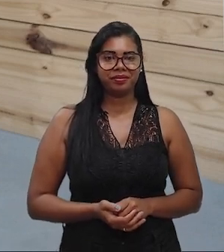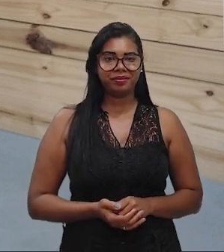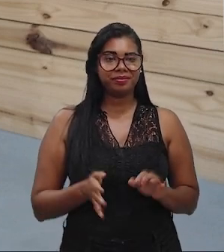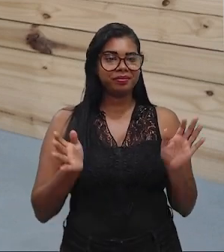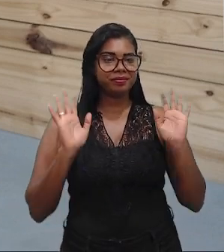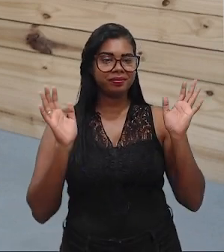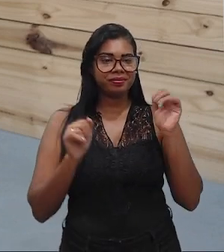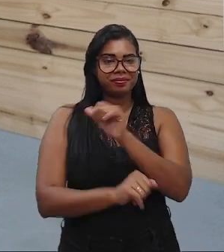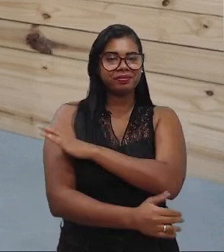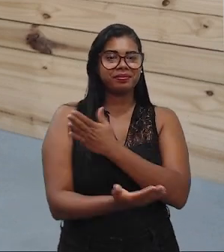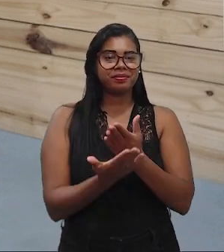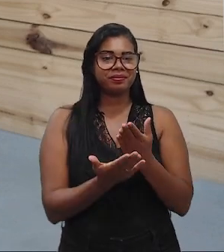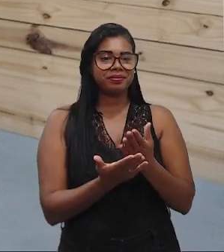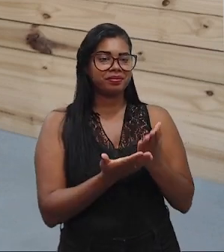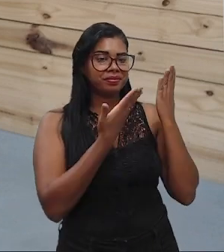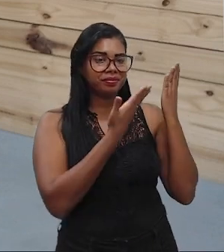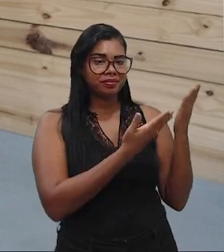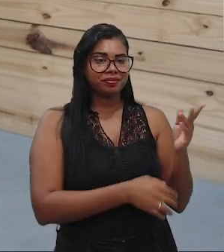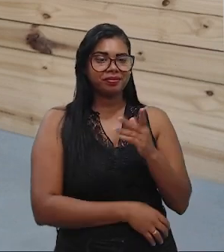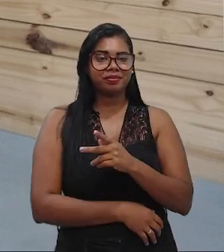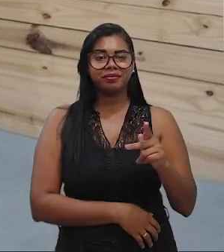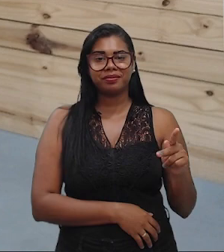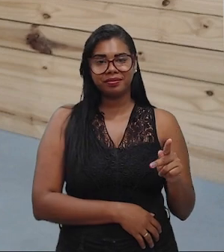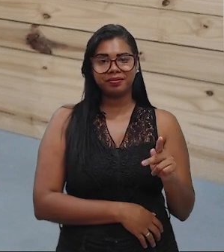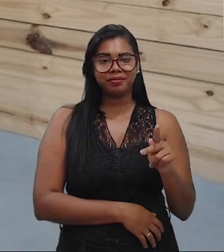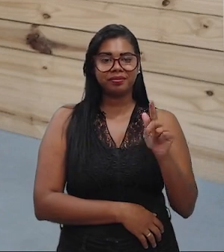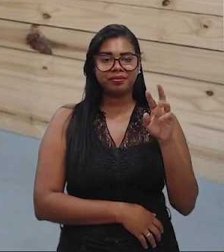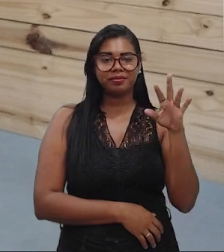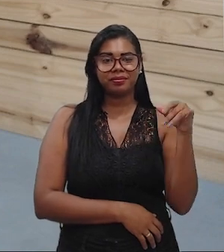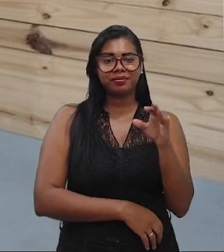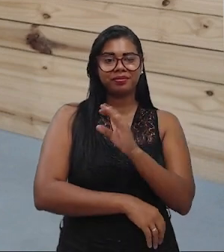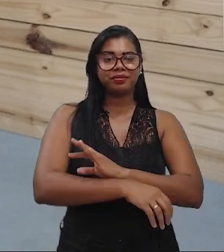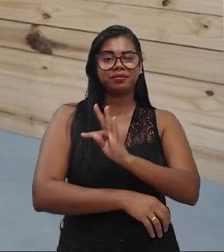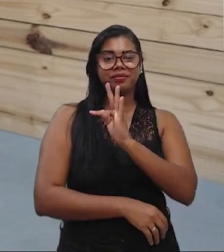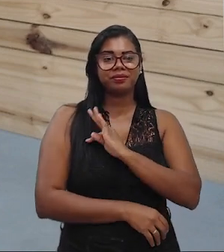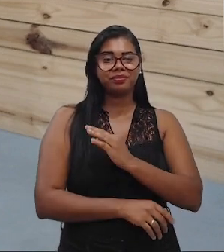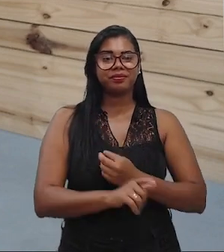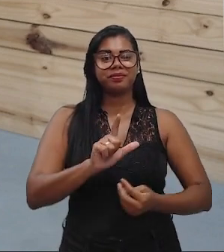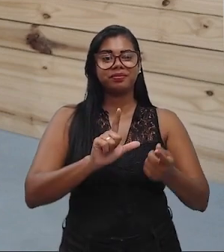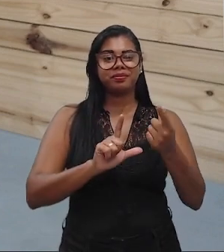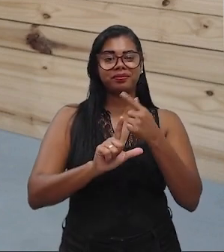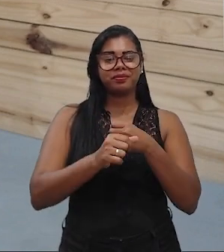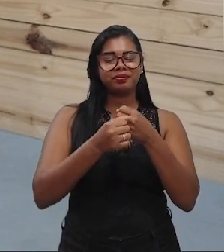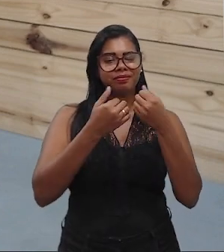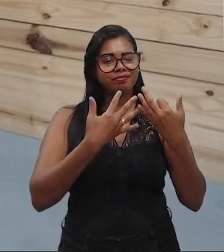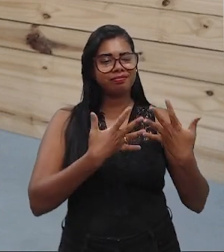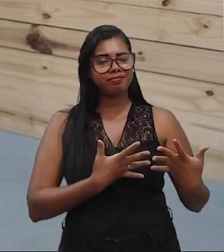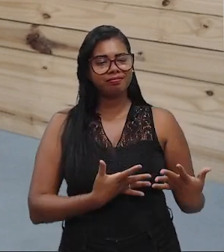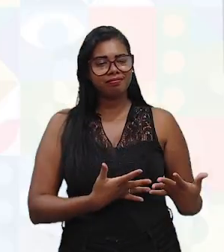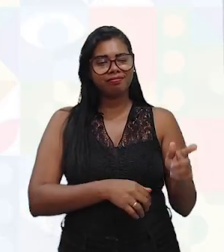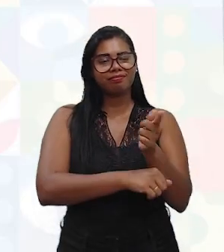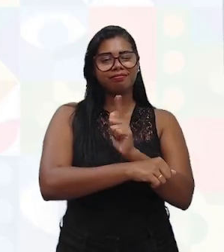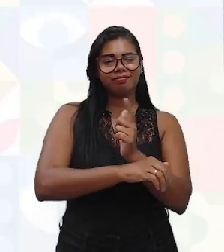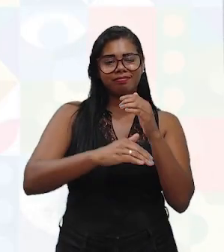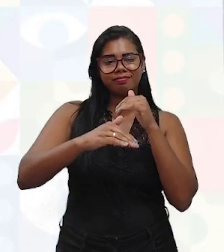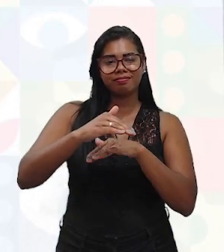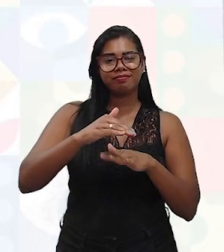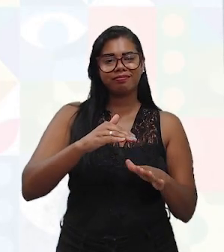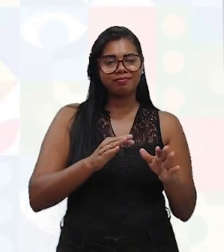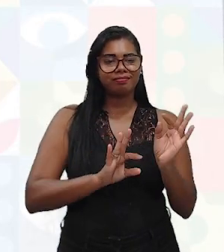Olá, estudantes. Eu sou o professor Jorge dos Anjos, do curso técnico de Logística. Vamos falar sobre gestão de estoque e armazenamento,